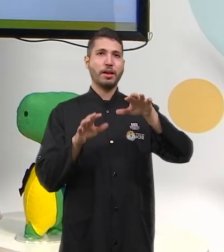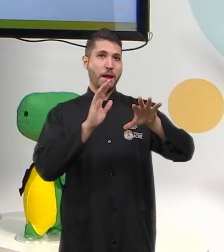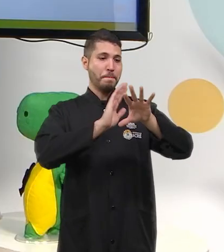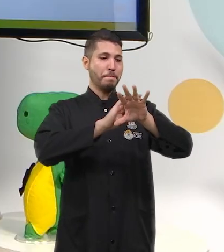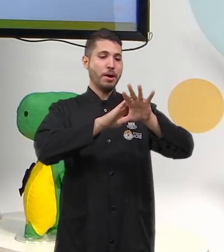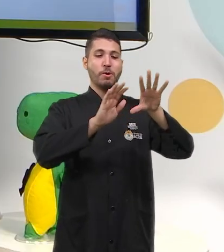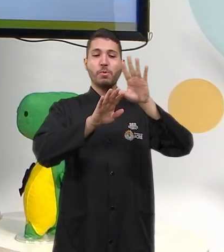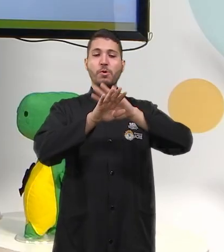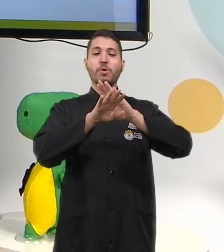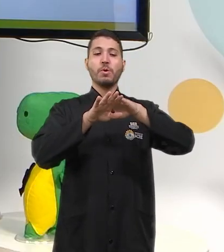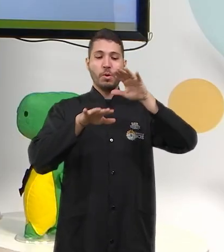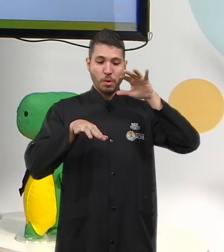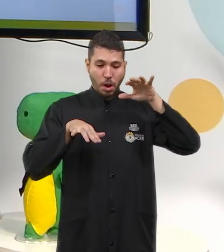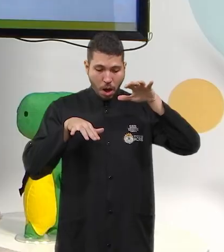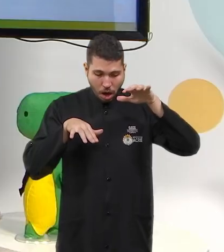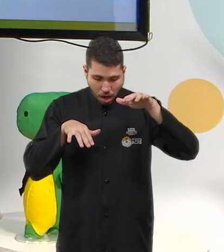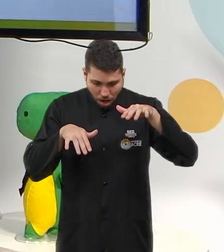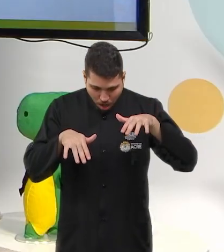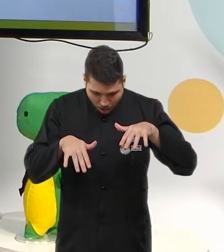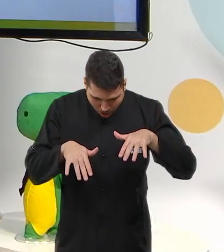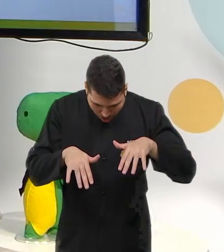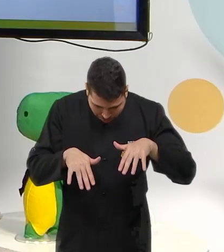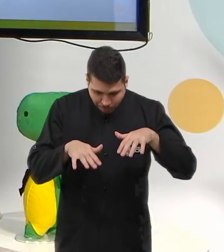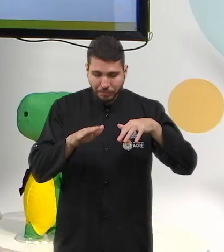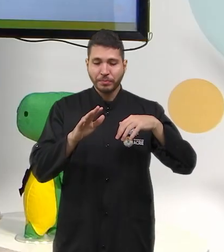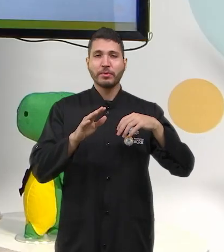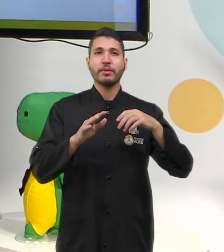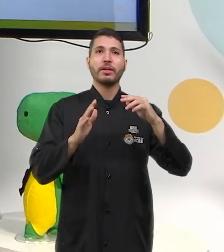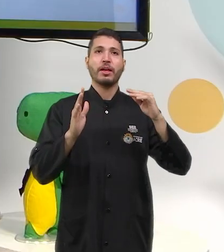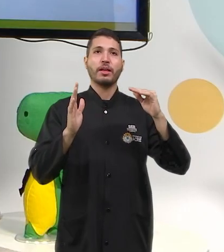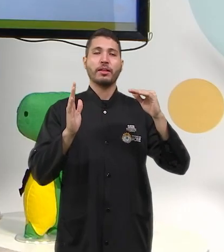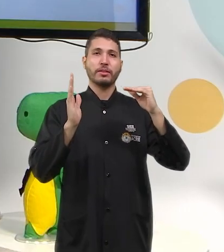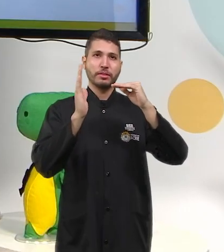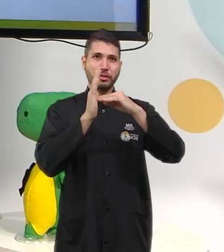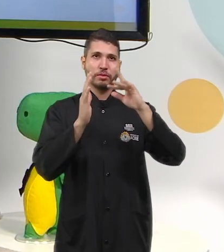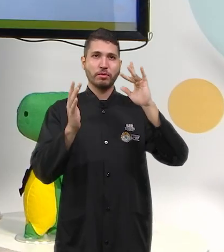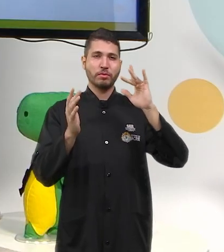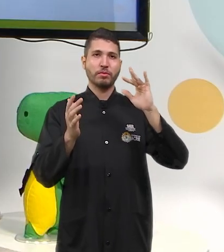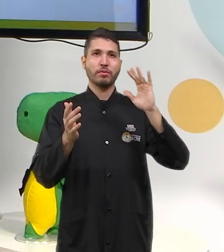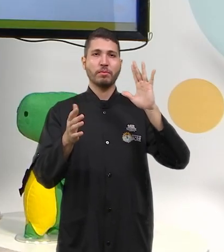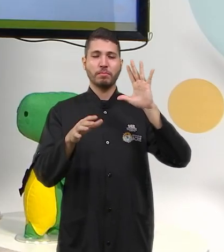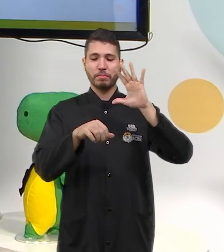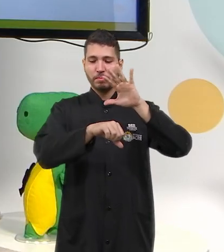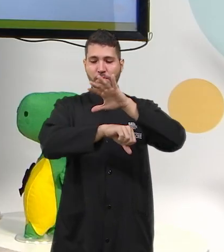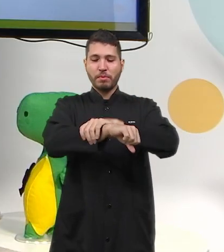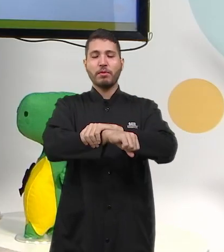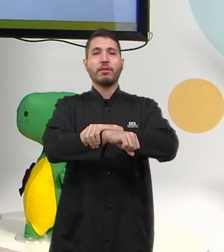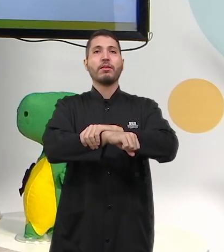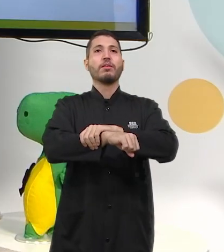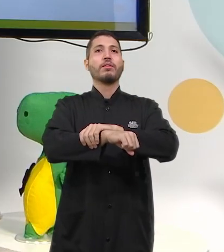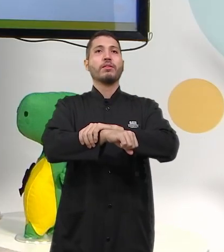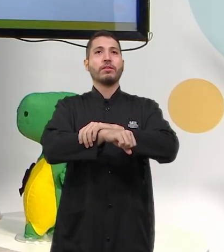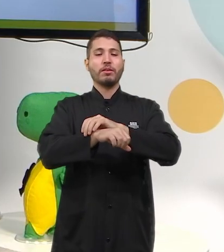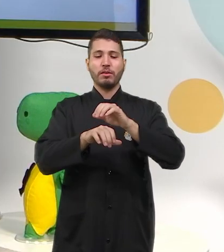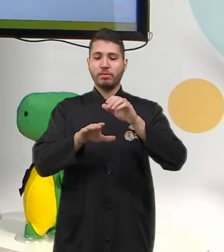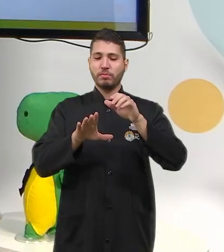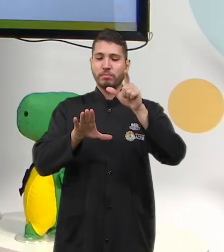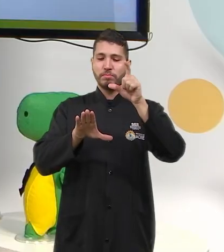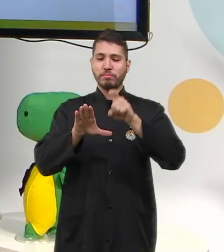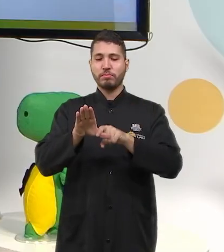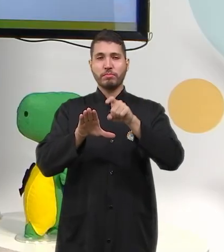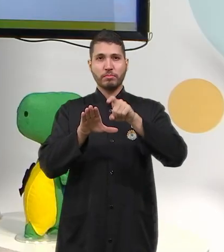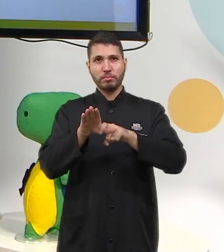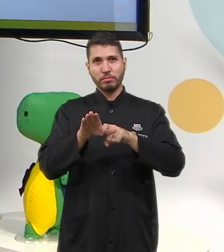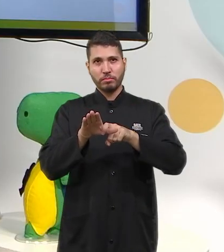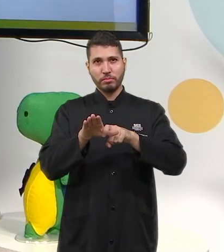aqui, tem gente que vai conseguir fazer tranquilo, mas aí tem todo um trabalho muscular, e aí eu consigo, com o treino,